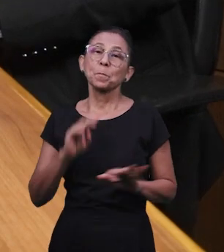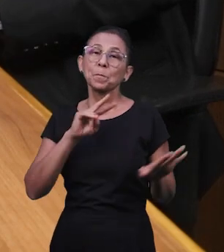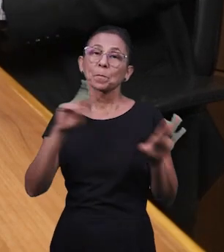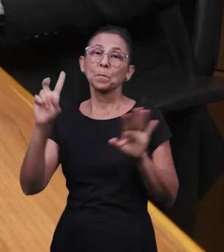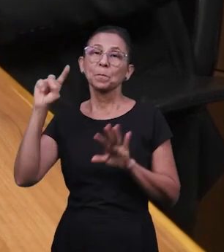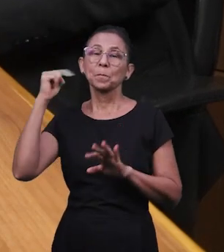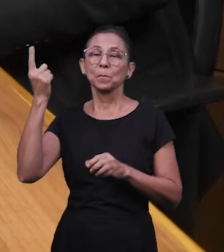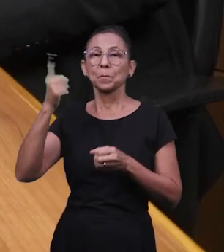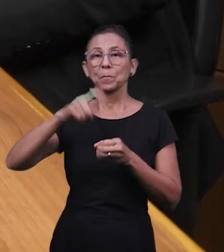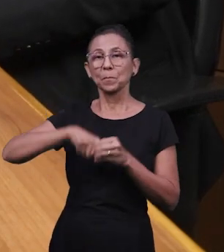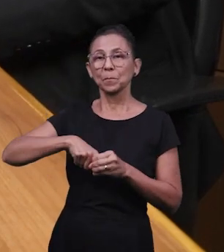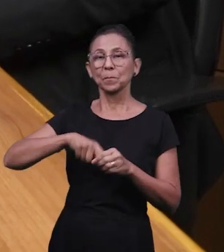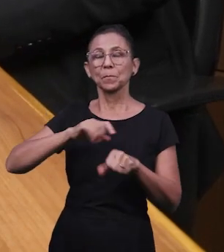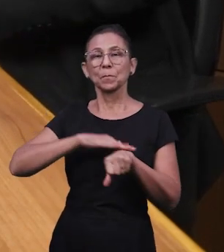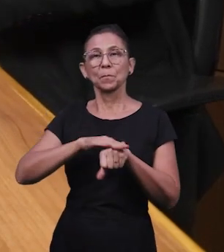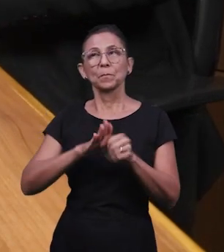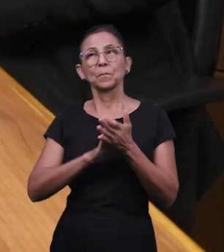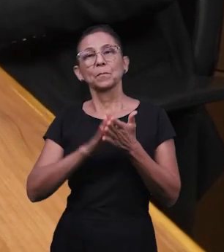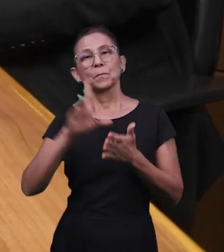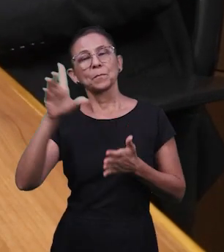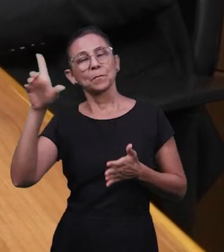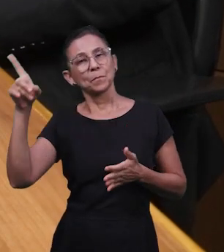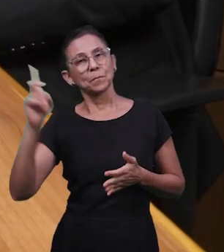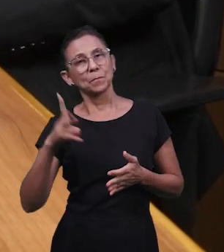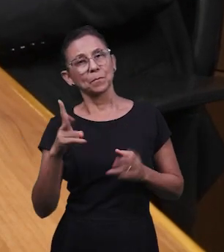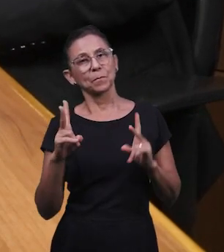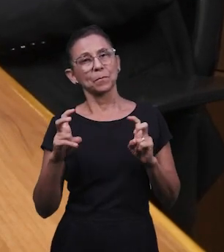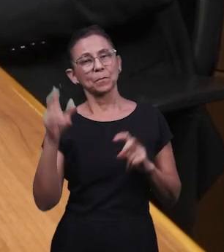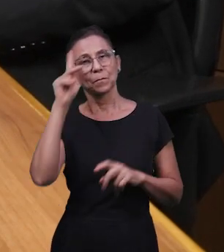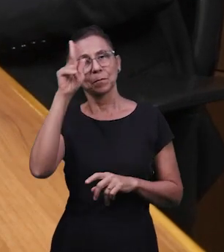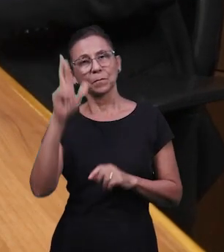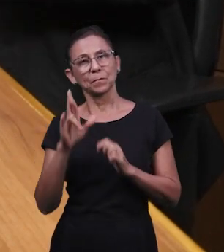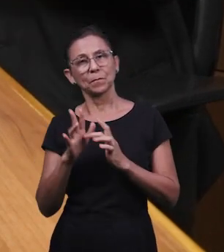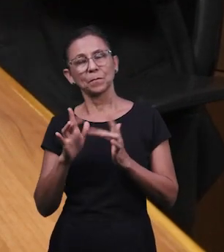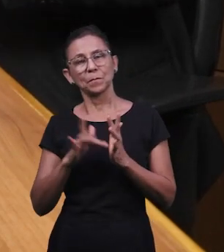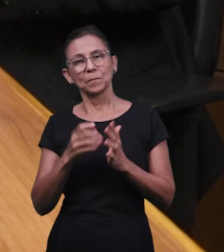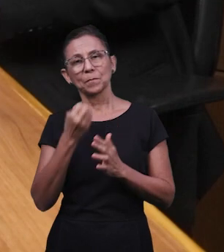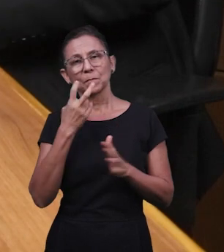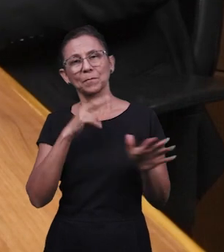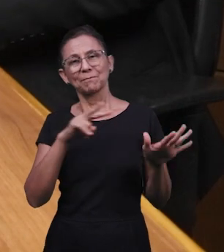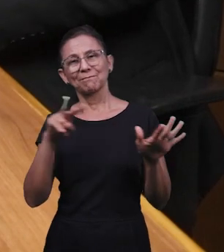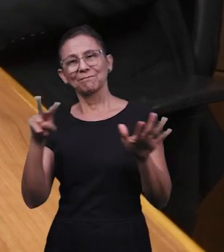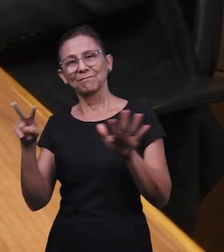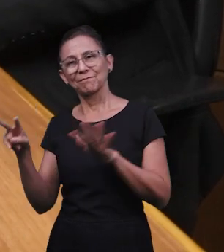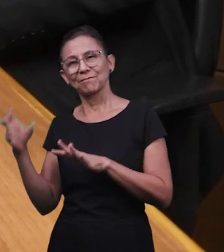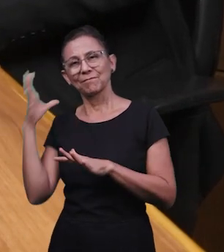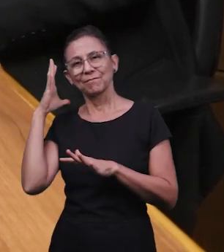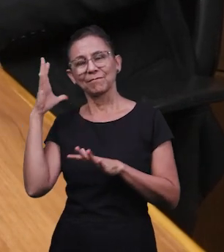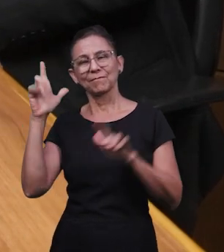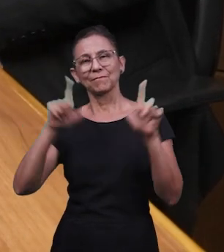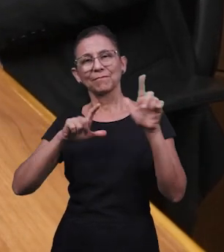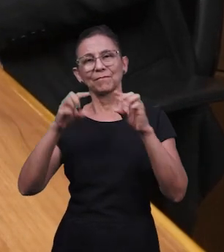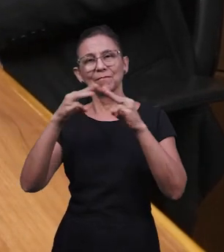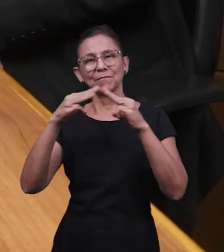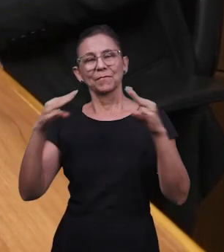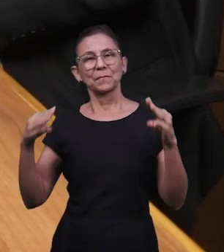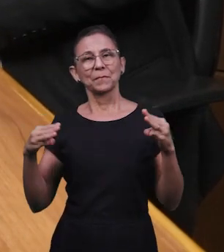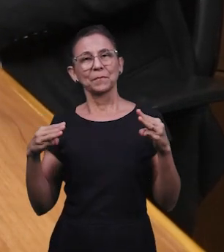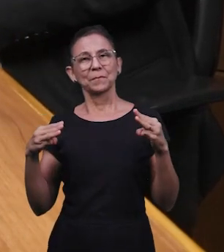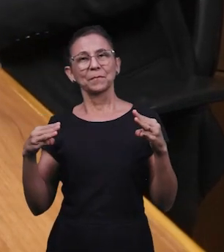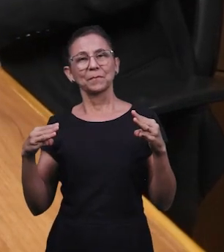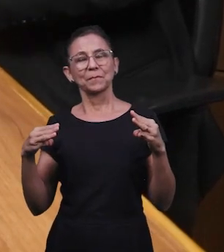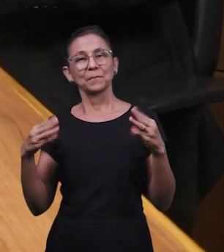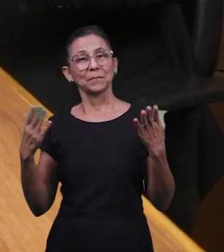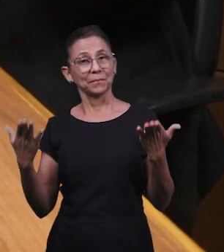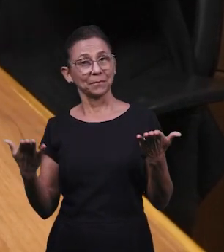mais uma edição do Conversas Bíblicas, mais uma vez tratando sobre esse assunto. A paz do Senhor a todos, uma boa semana. Rádio e TV